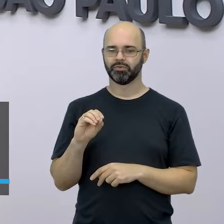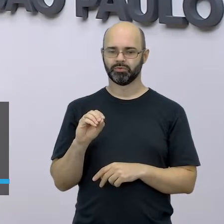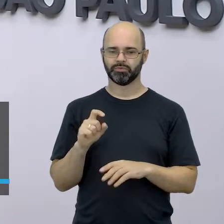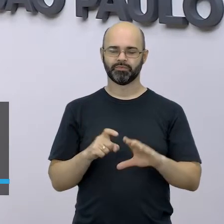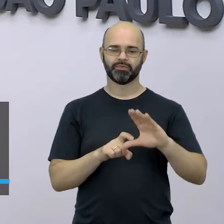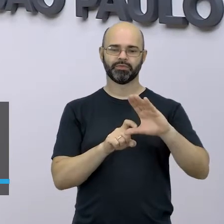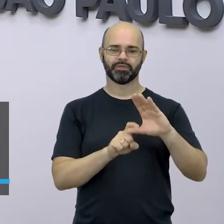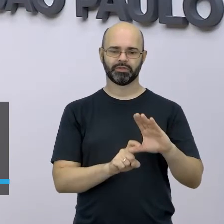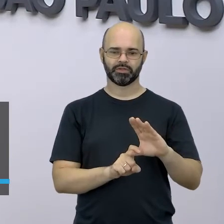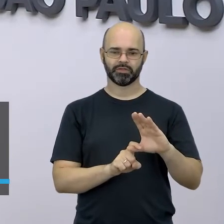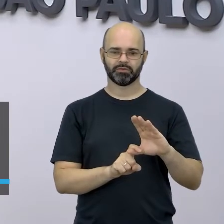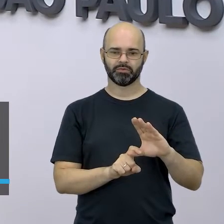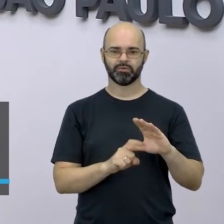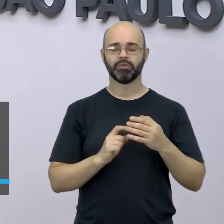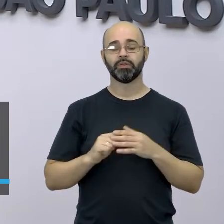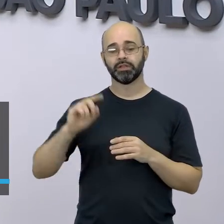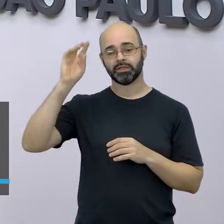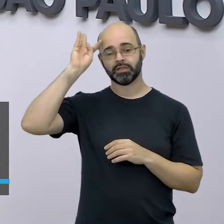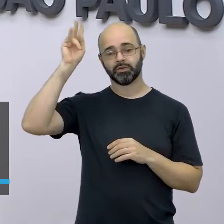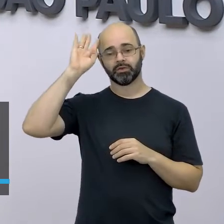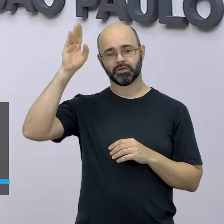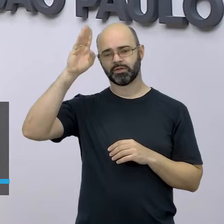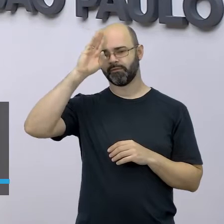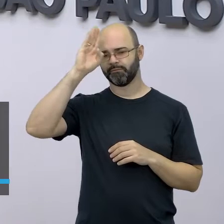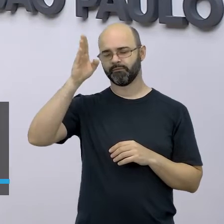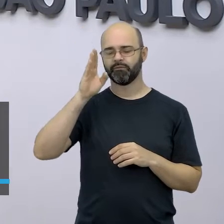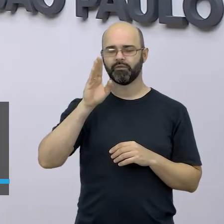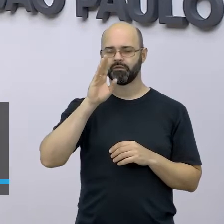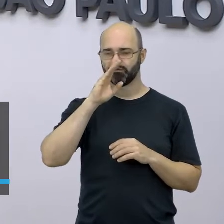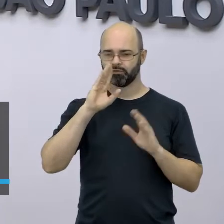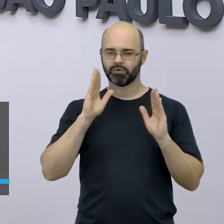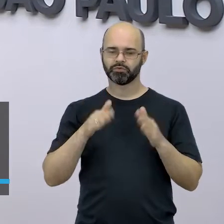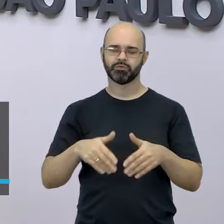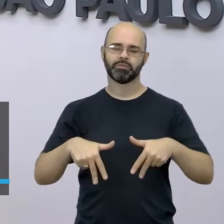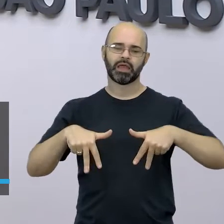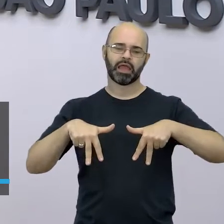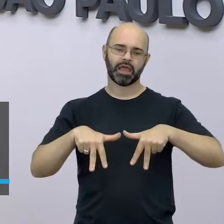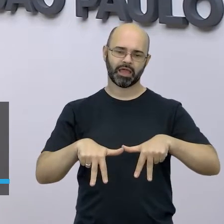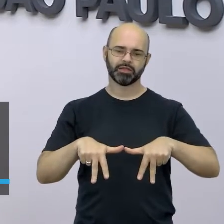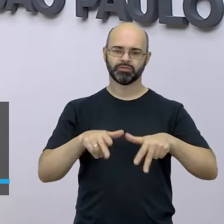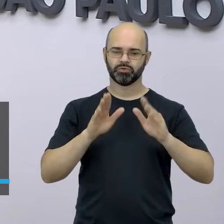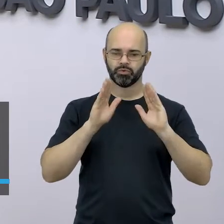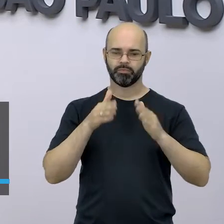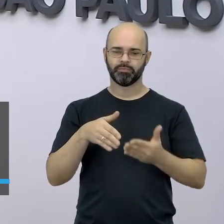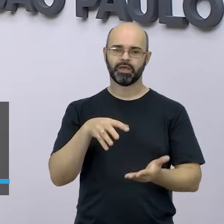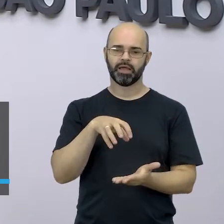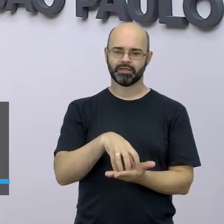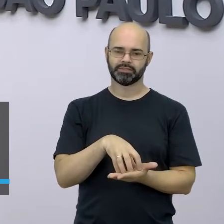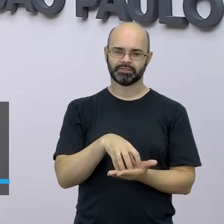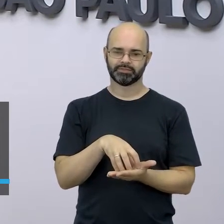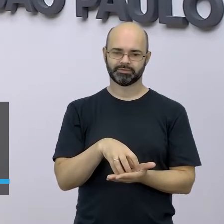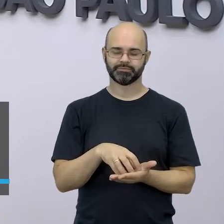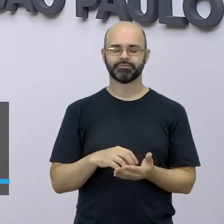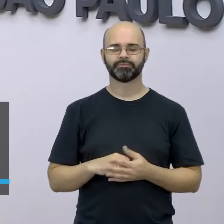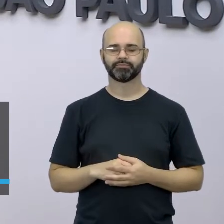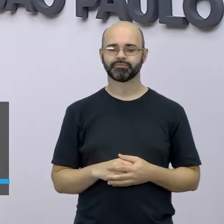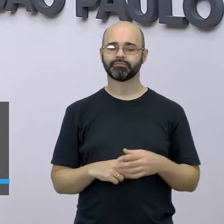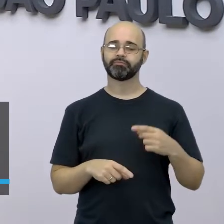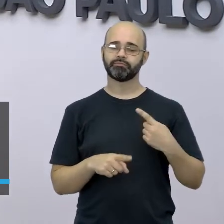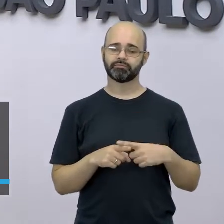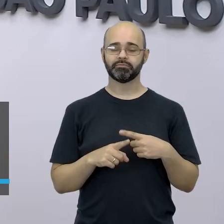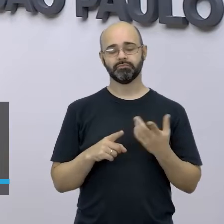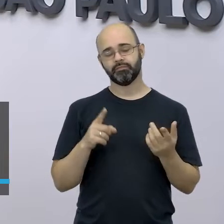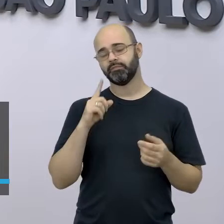são basicamente etnocêntricas, porque são teorias que se baseiam no parâmetro